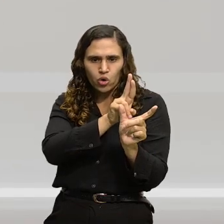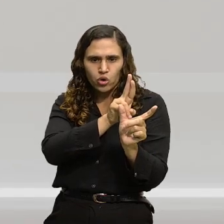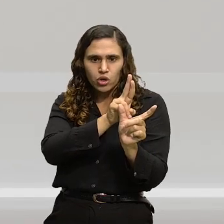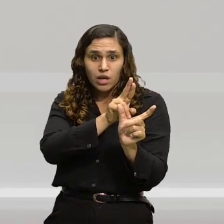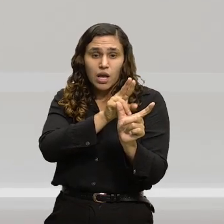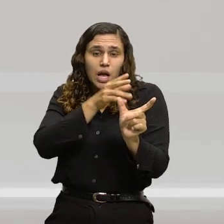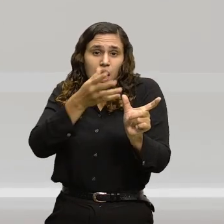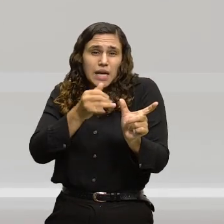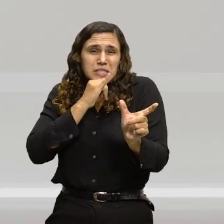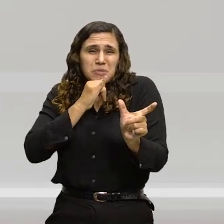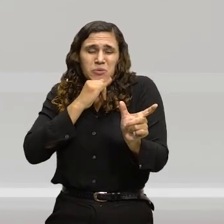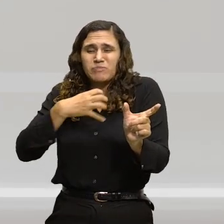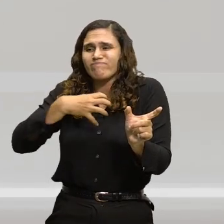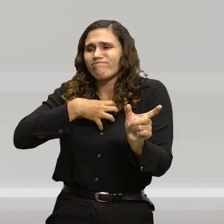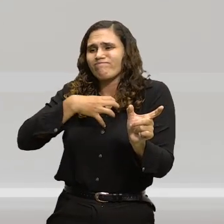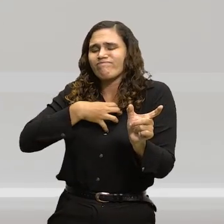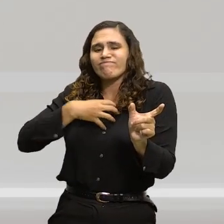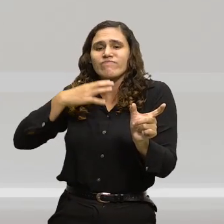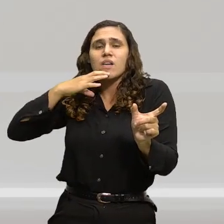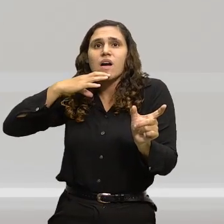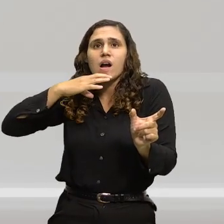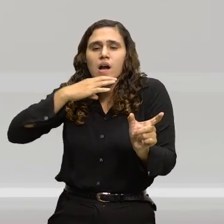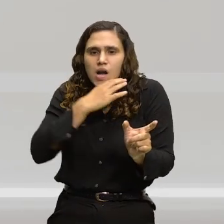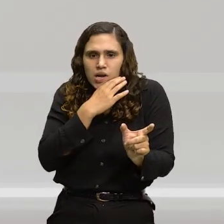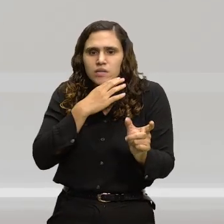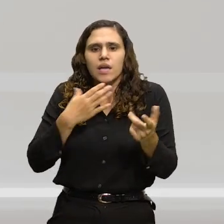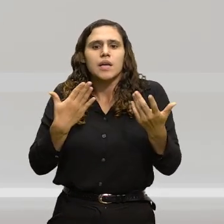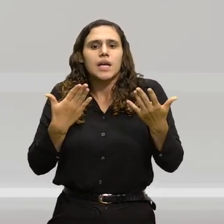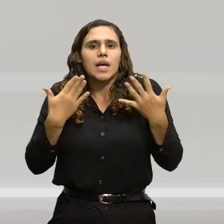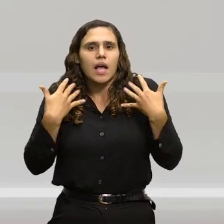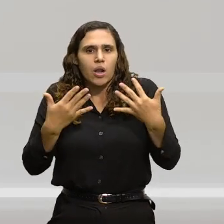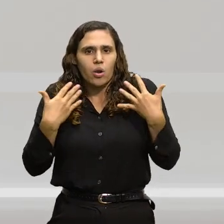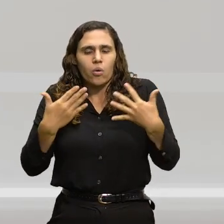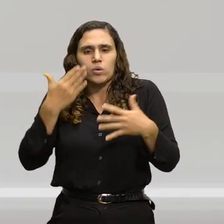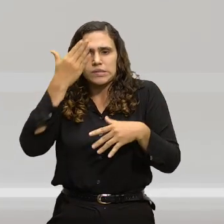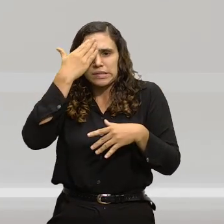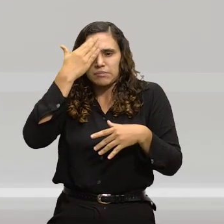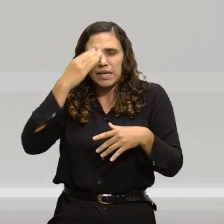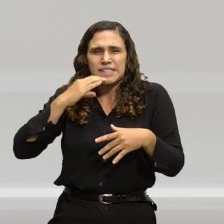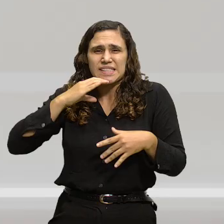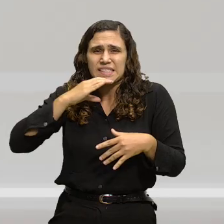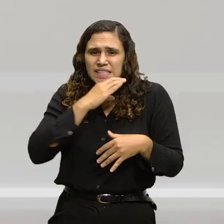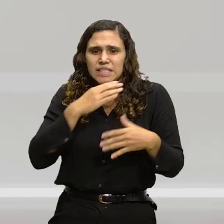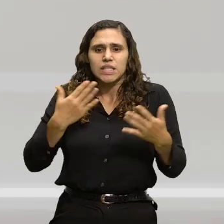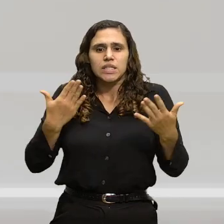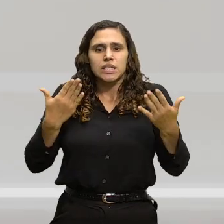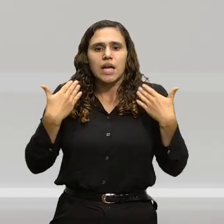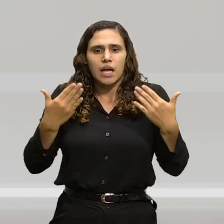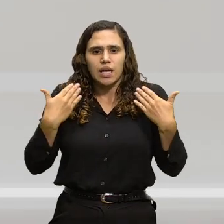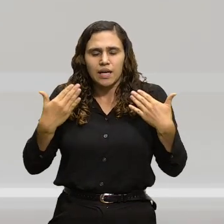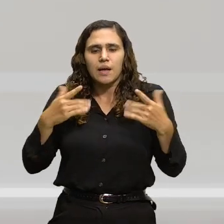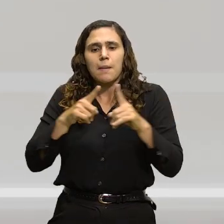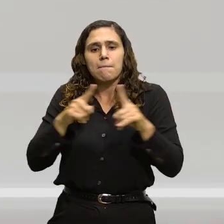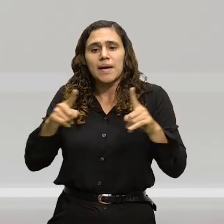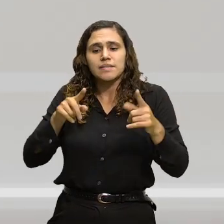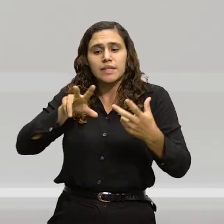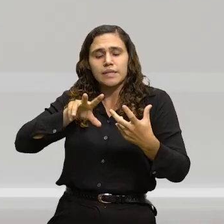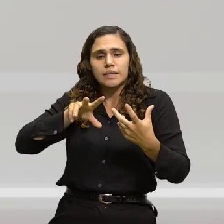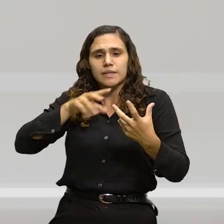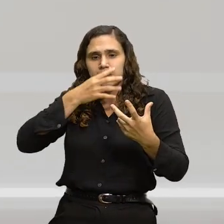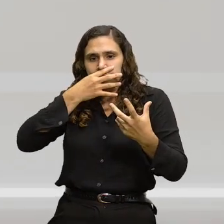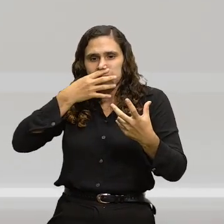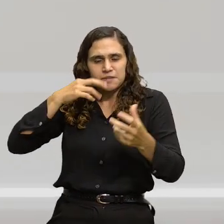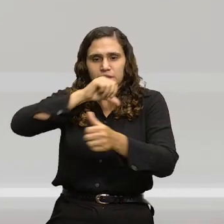estou com muito calor, significa, na verdade, que você está com muita energia térmica, está quente, mas calor, ele é justamente a transferência de energia, ele não é a